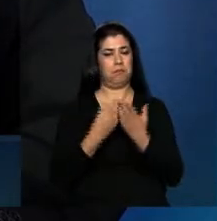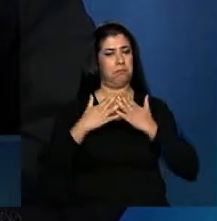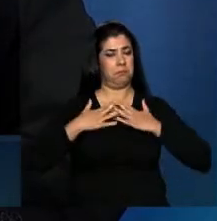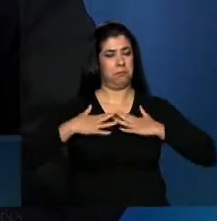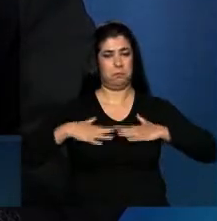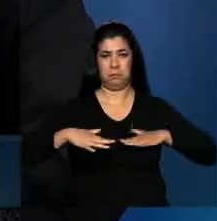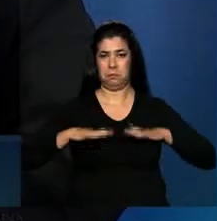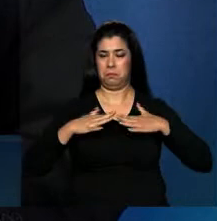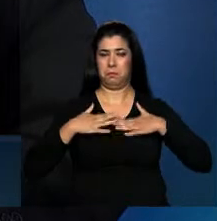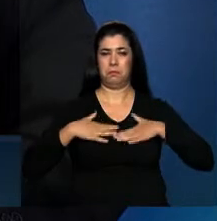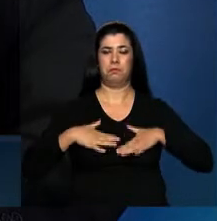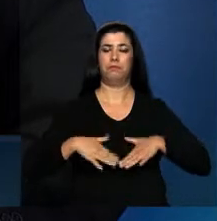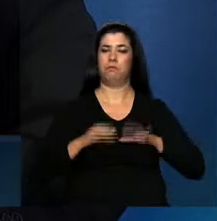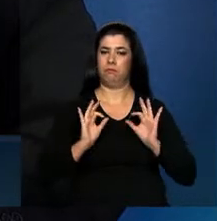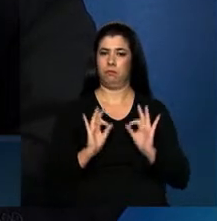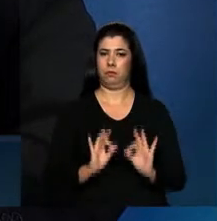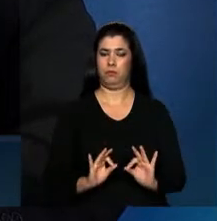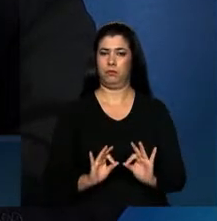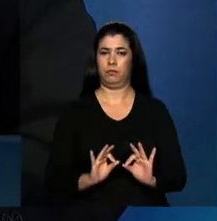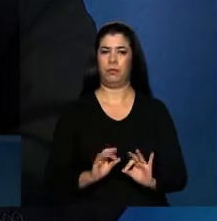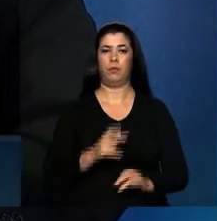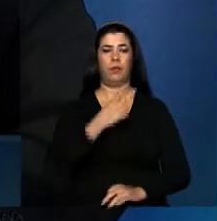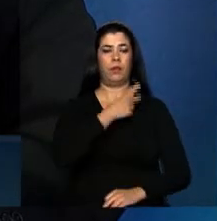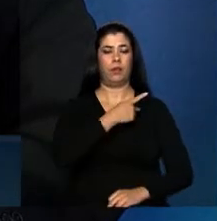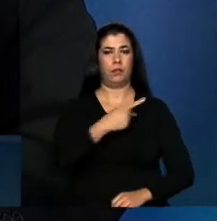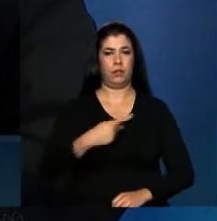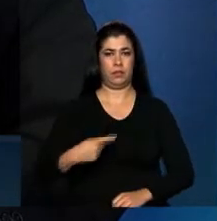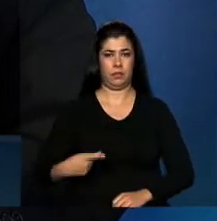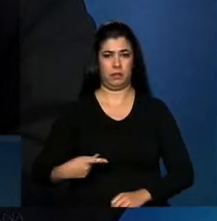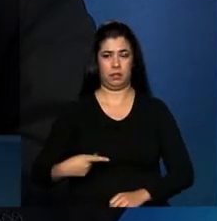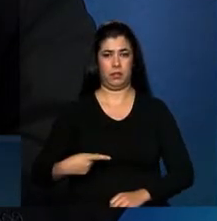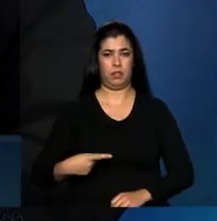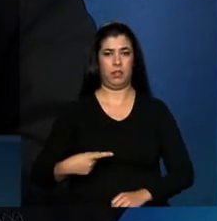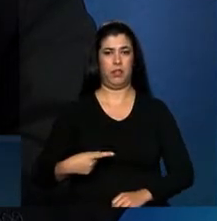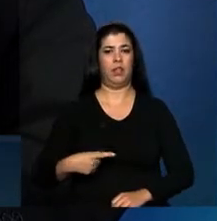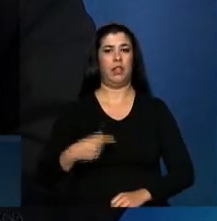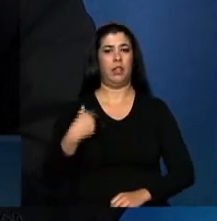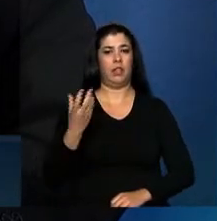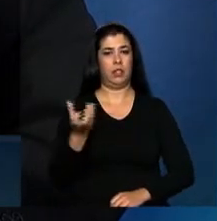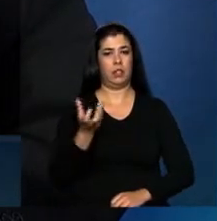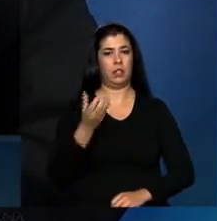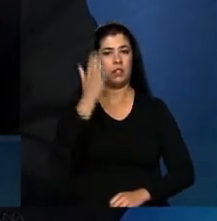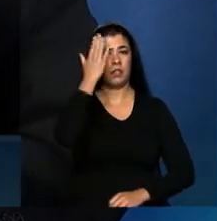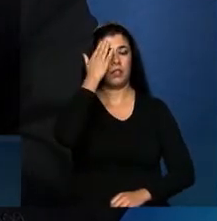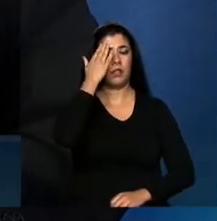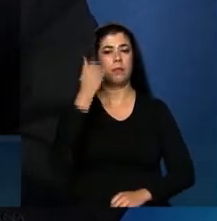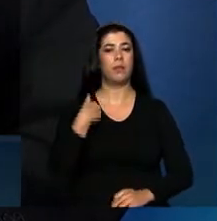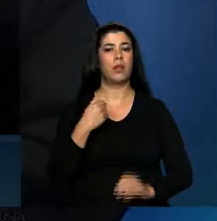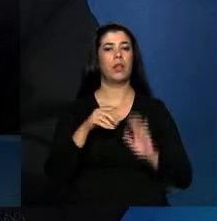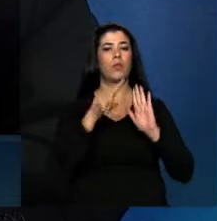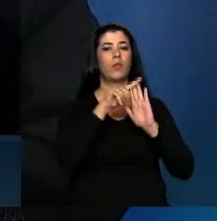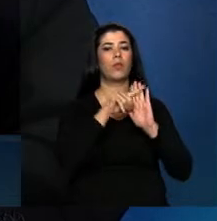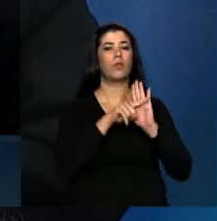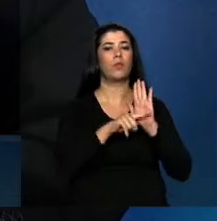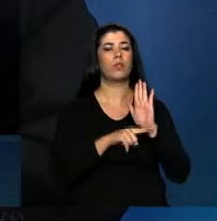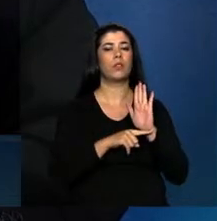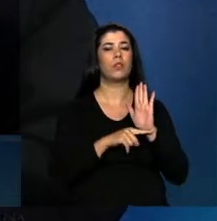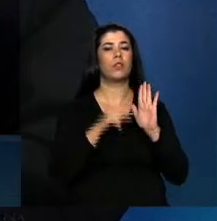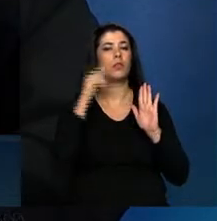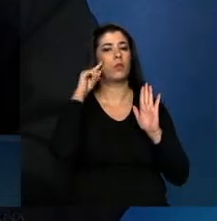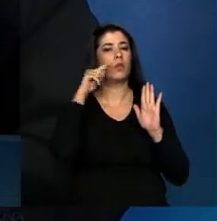uma reunião tranquila. A presidente nos ouviu os pontos centrais dessa pauta.